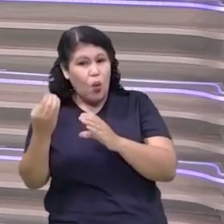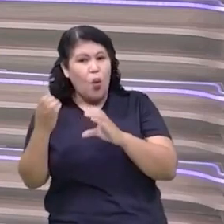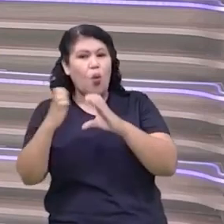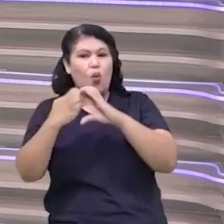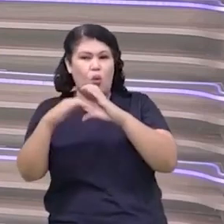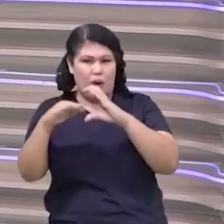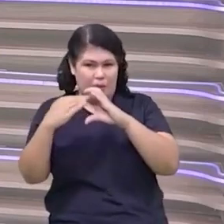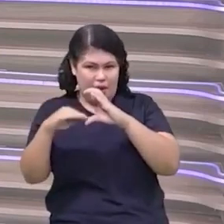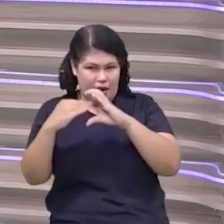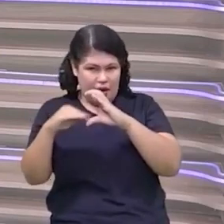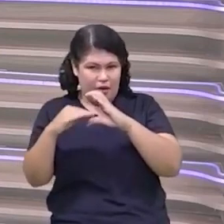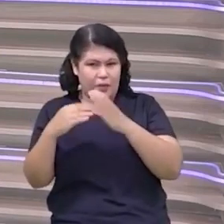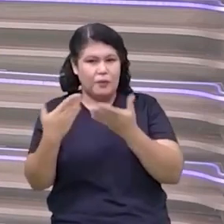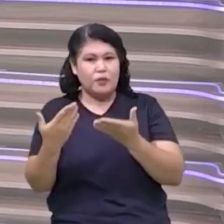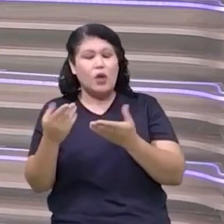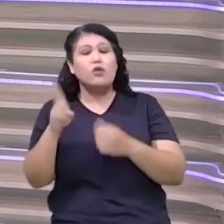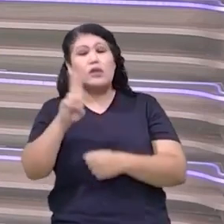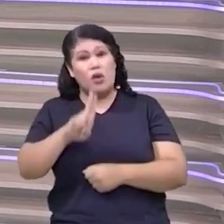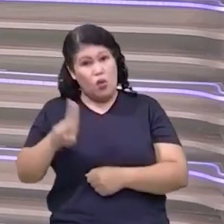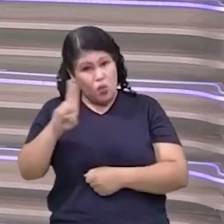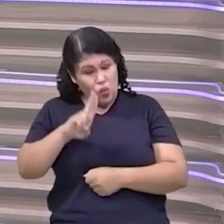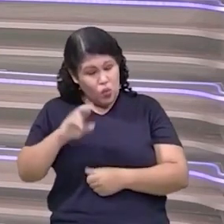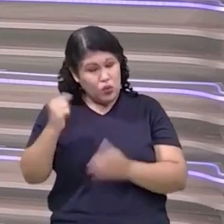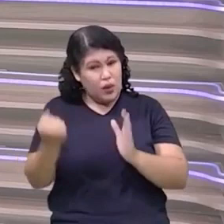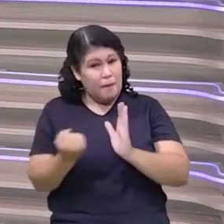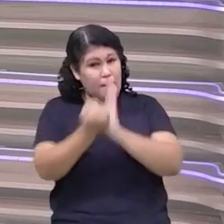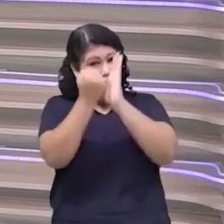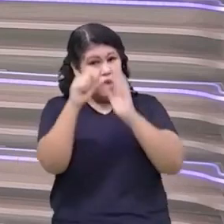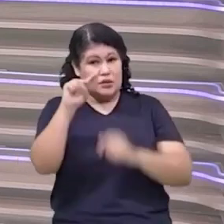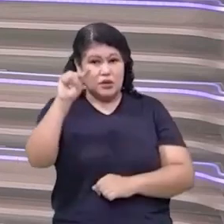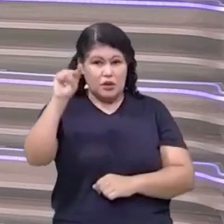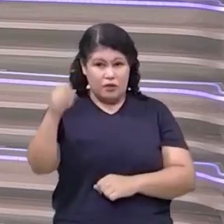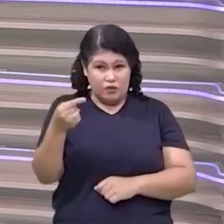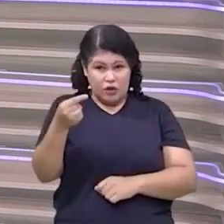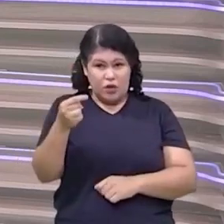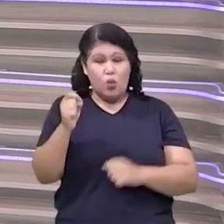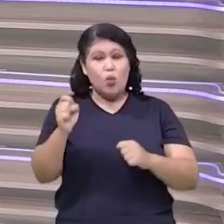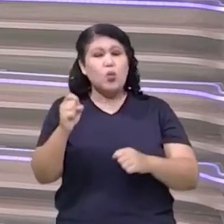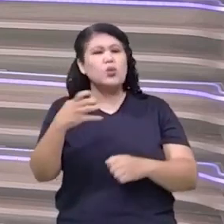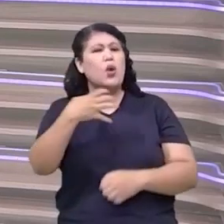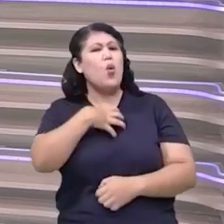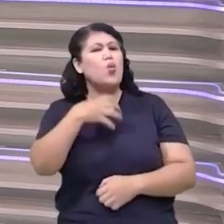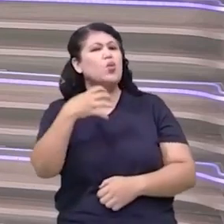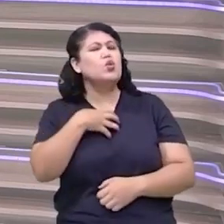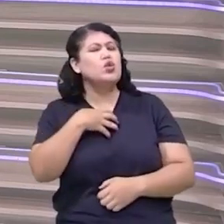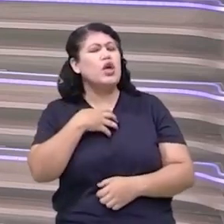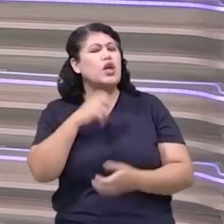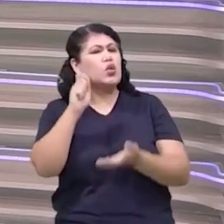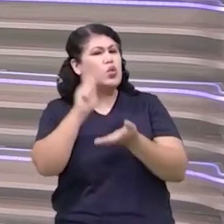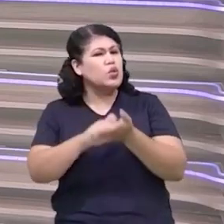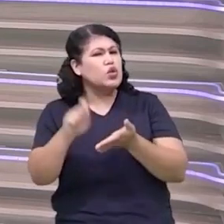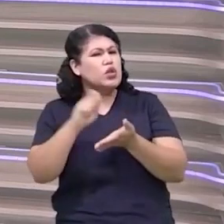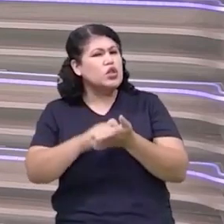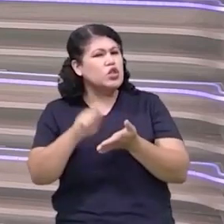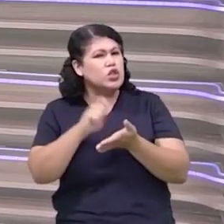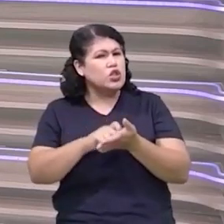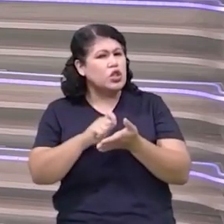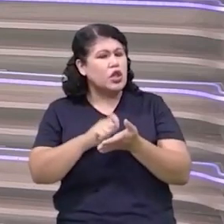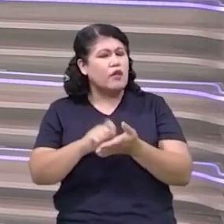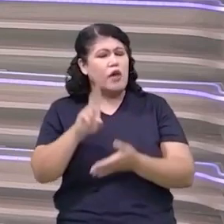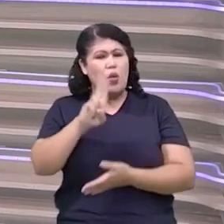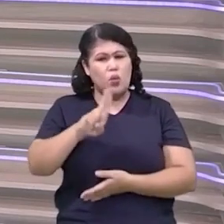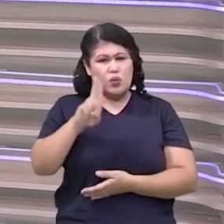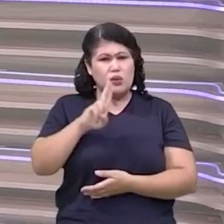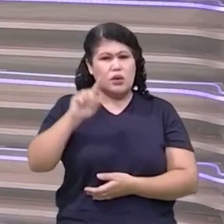faz isso, nós utilizamos essas demarcações aqui. Nós utilizamos essa forma de pôr e utilizar a